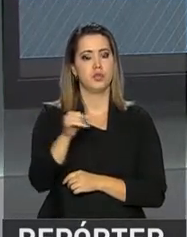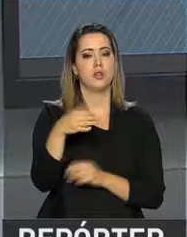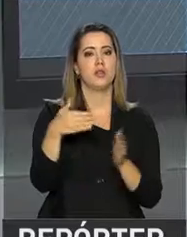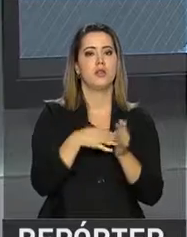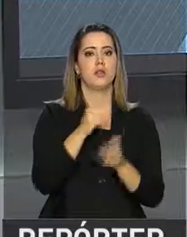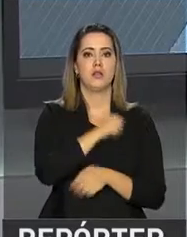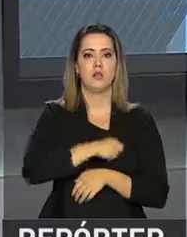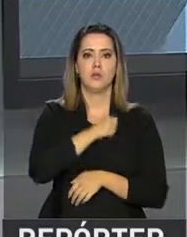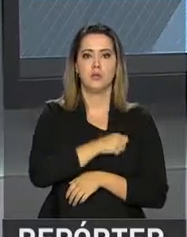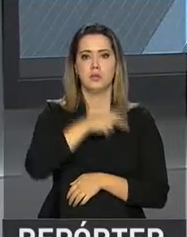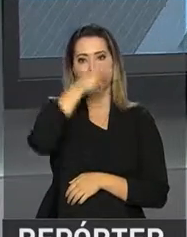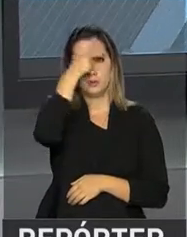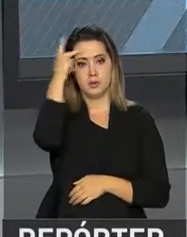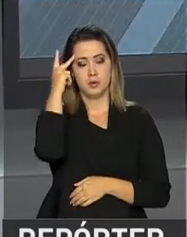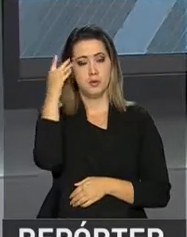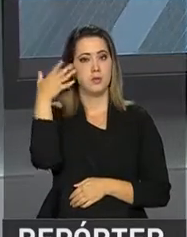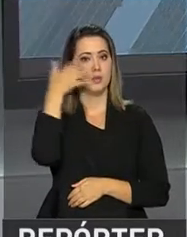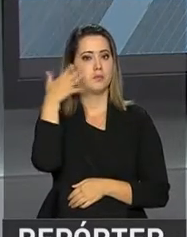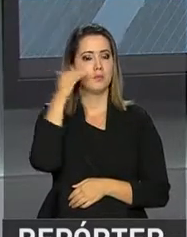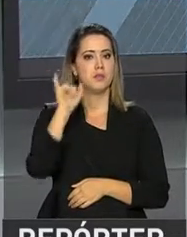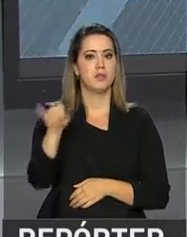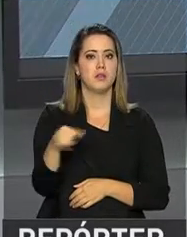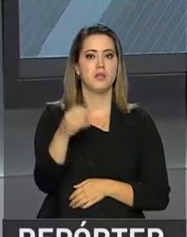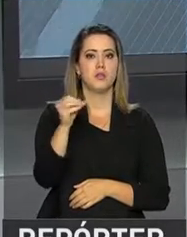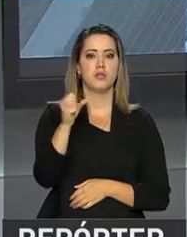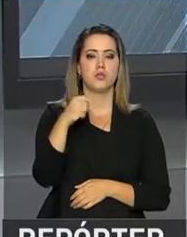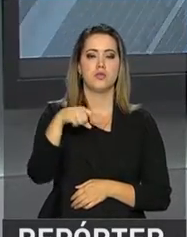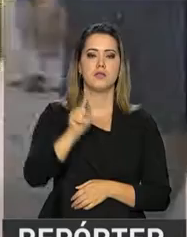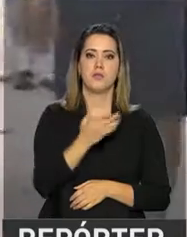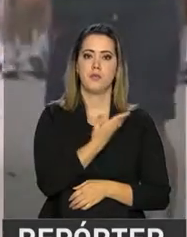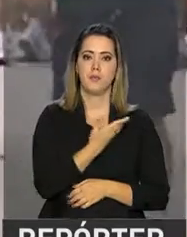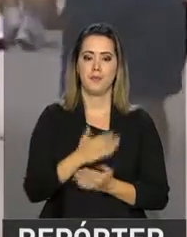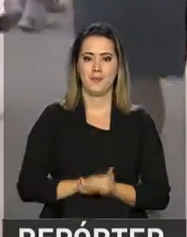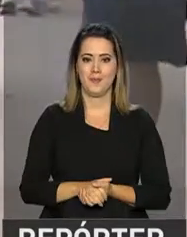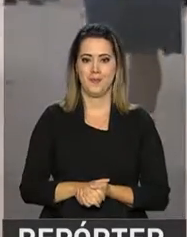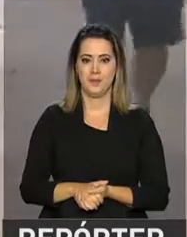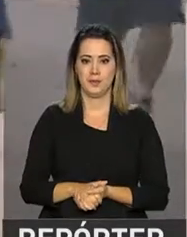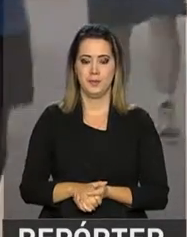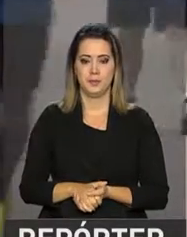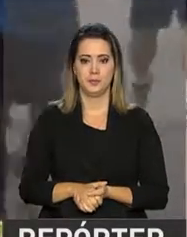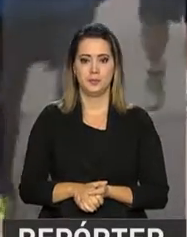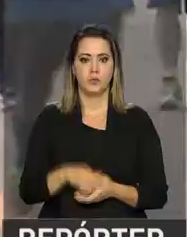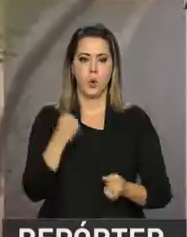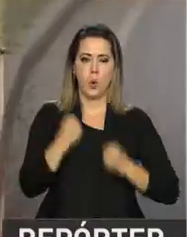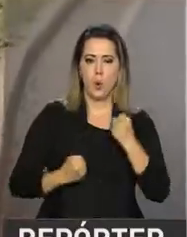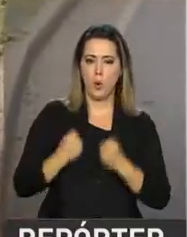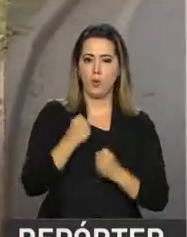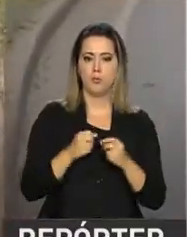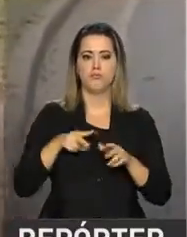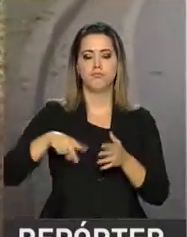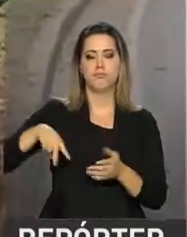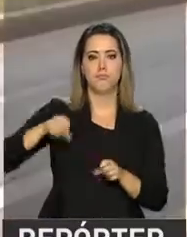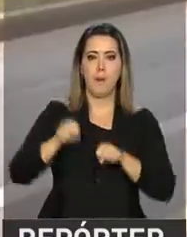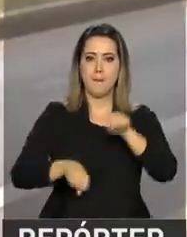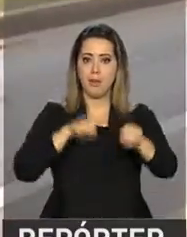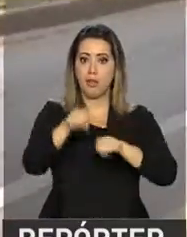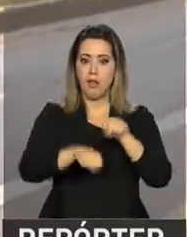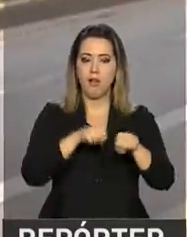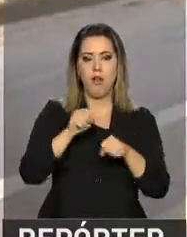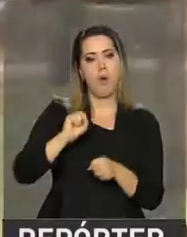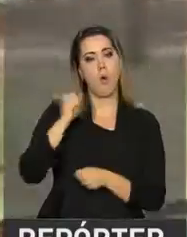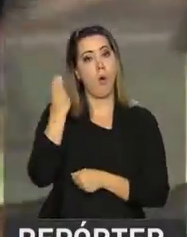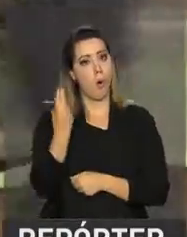a agosto quem conta pra gente é o repórter josé luiz filho correr pedalar caminhar